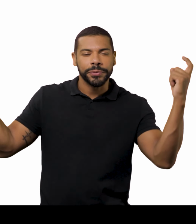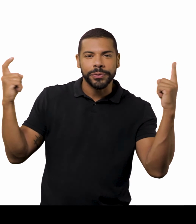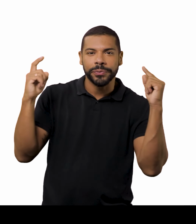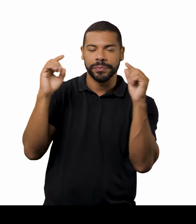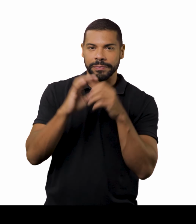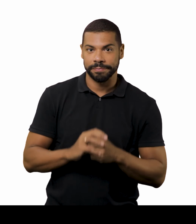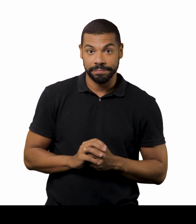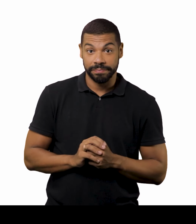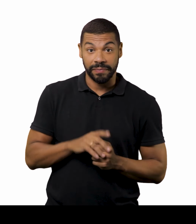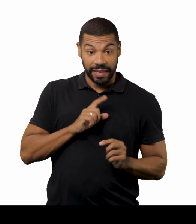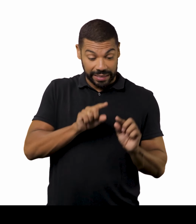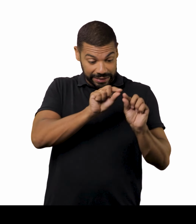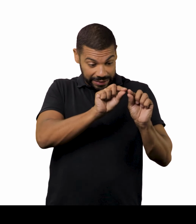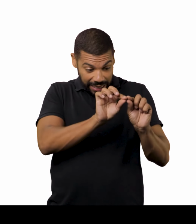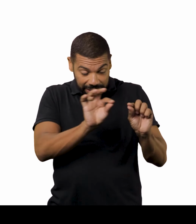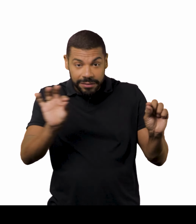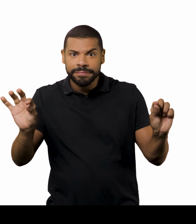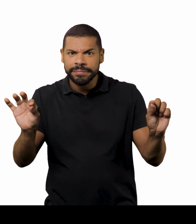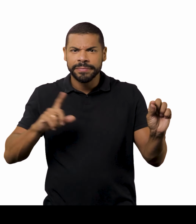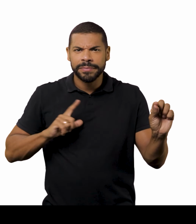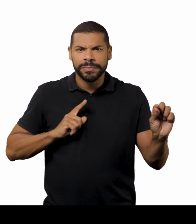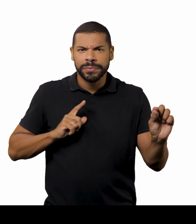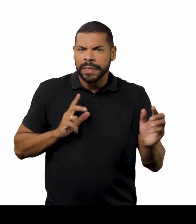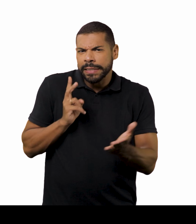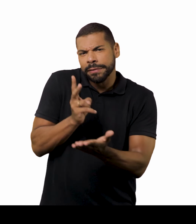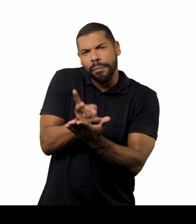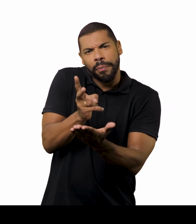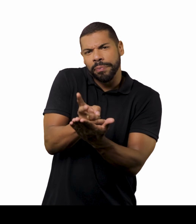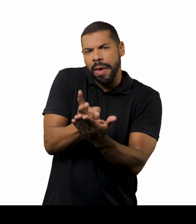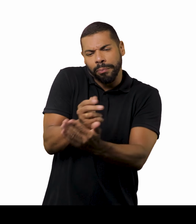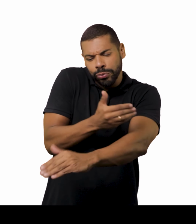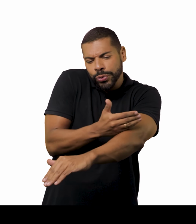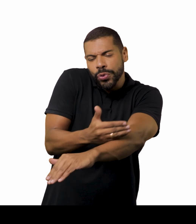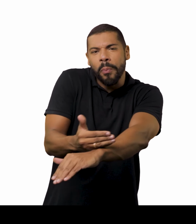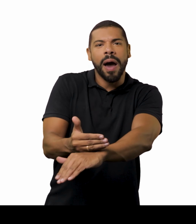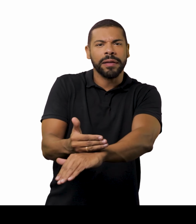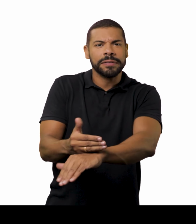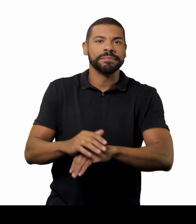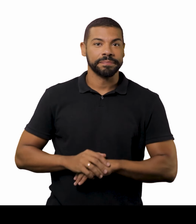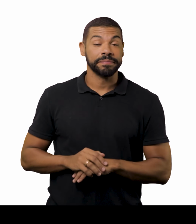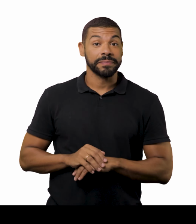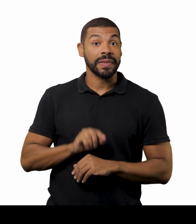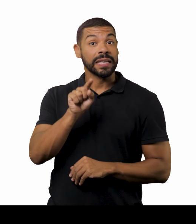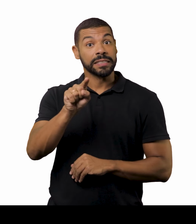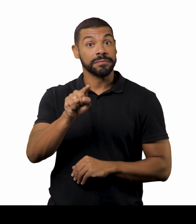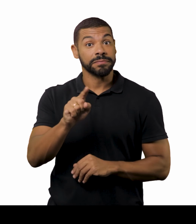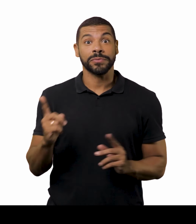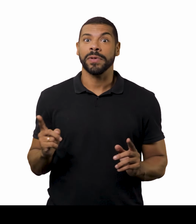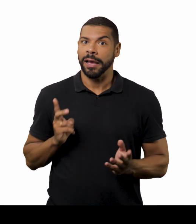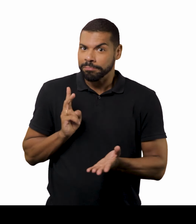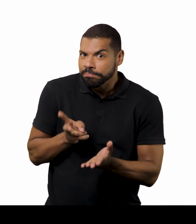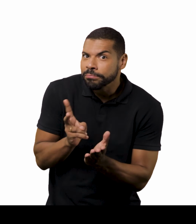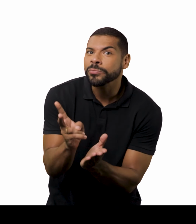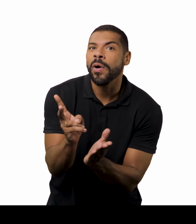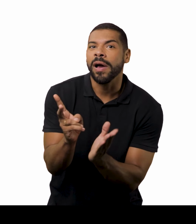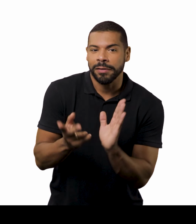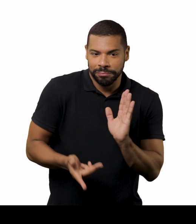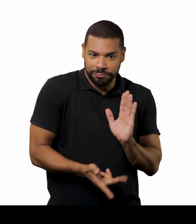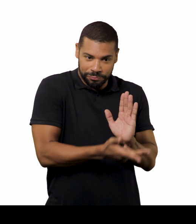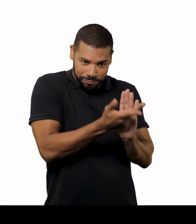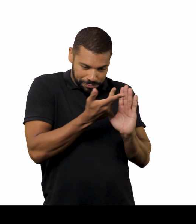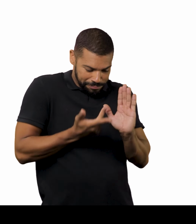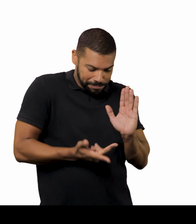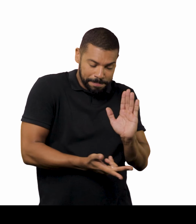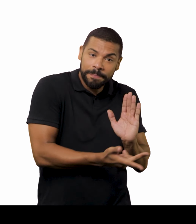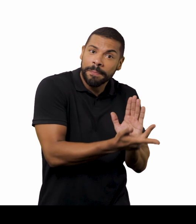outro. Essas faixas, apesar de ser uma coisa muito consistente no meu trabalho, coincidentemente, é uma coisa muito constante no trabalho da